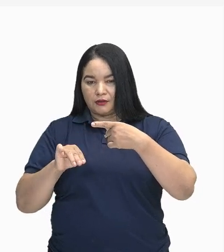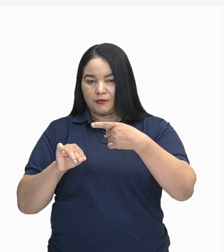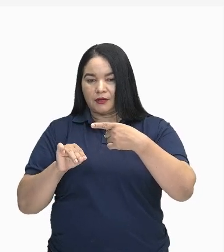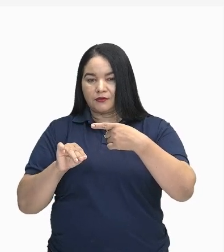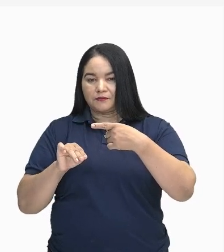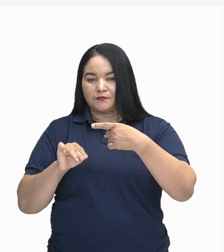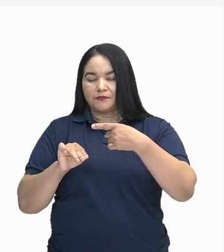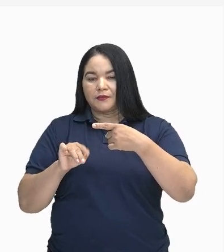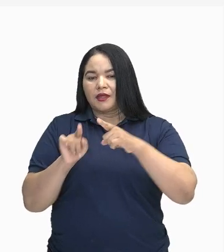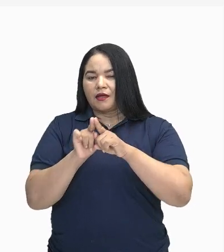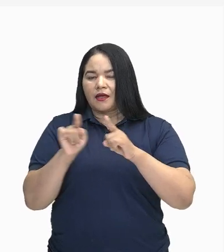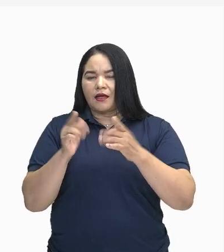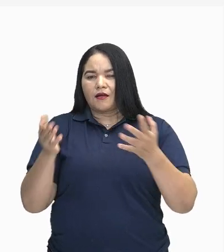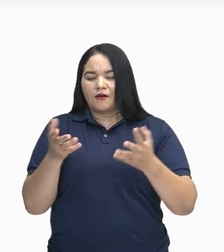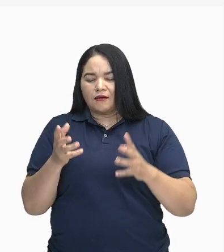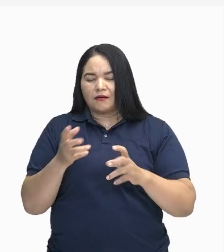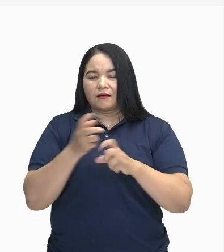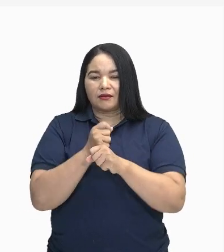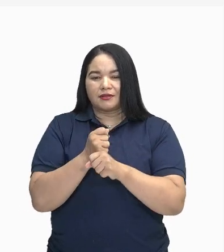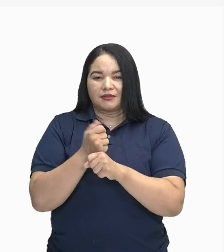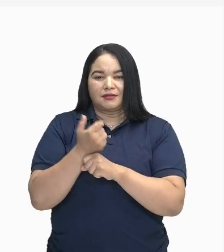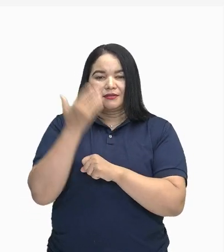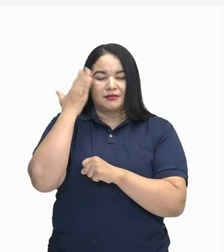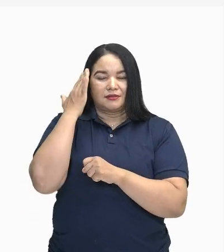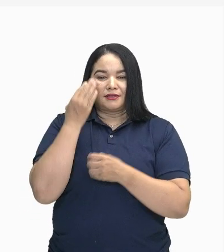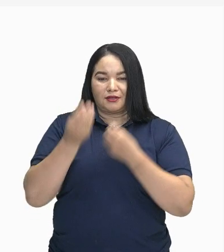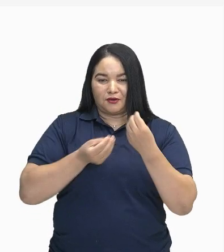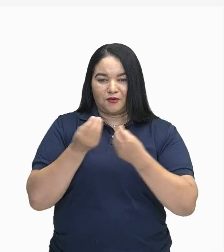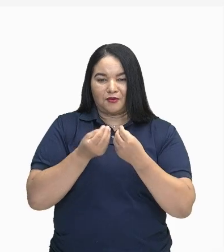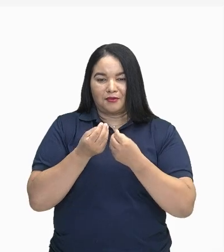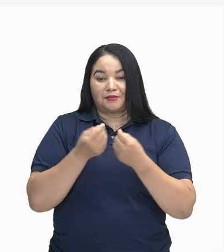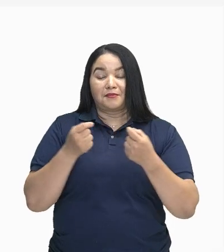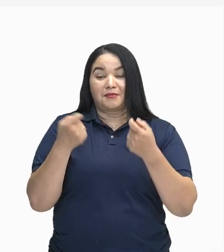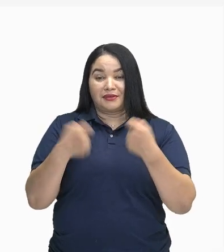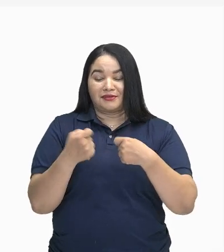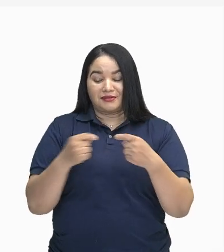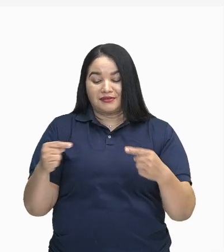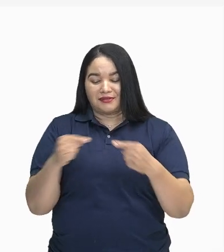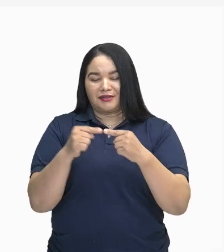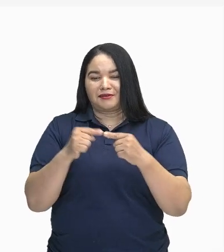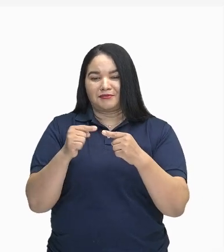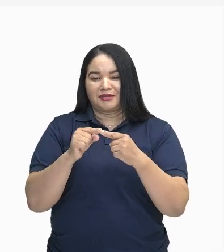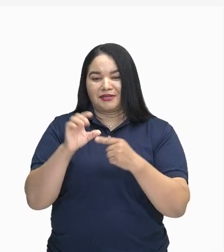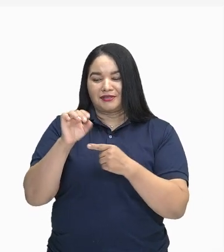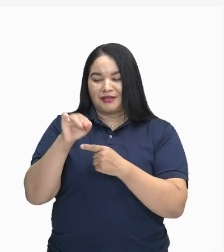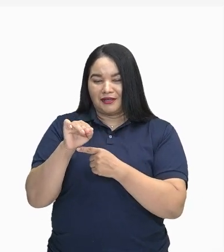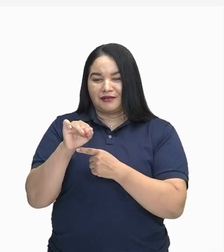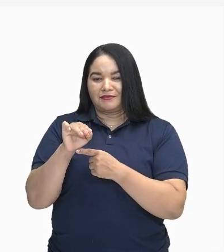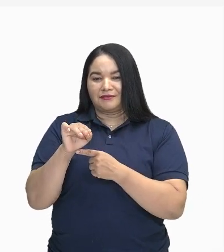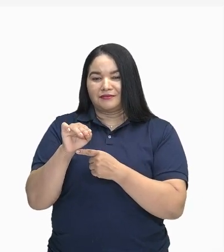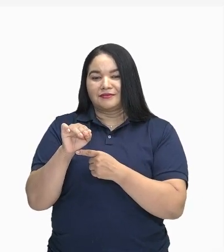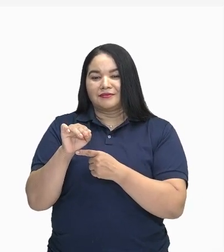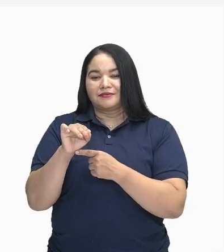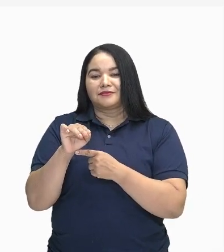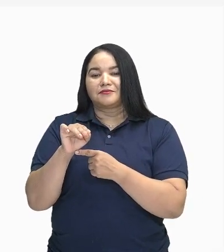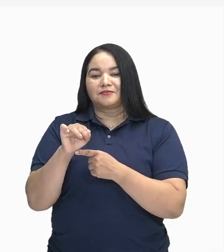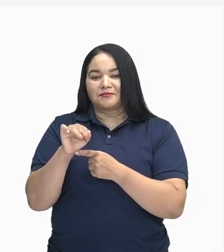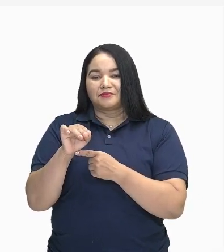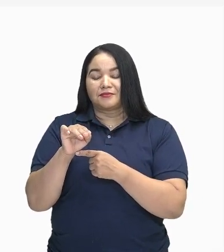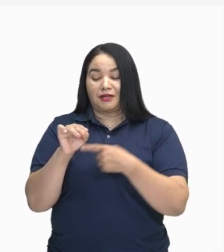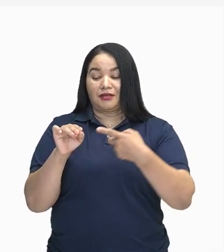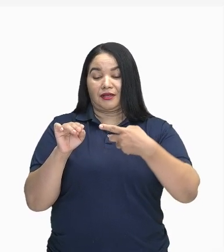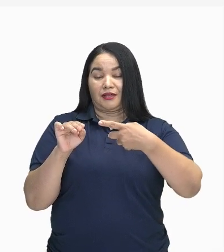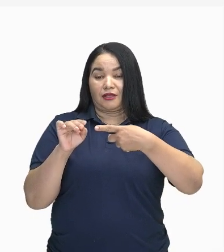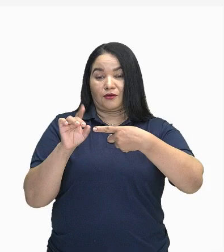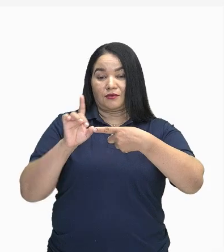esse cálculo, é interessante que nós tenhamos tudo na mesma unidade, tá bom? Tipo aqui, ó, centímetro e no denominador